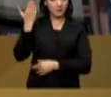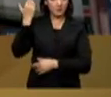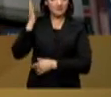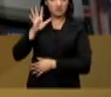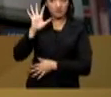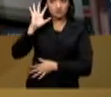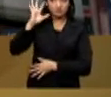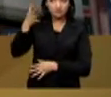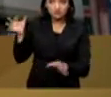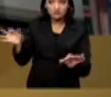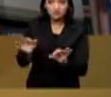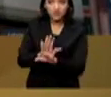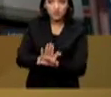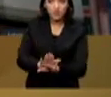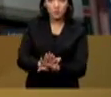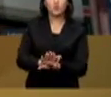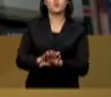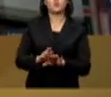respectivas ações.